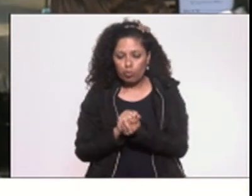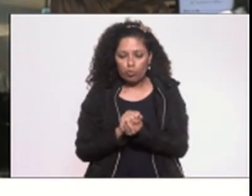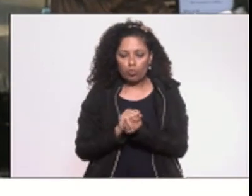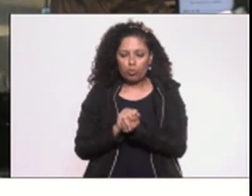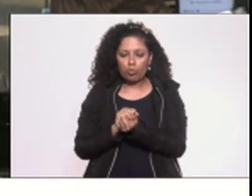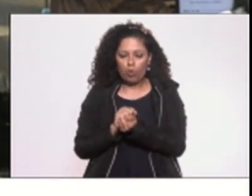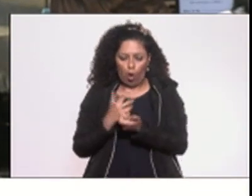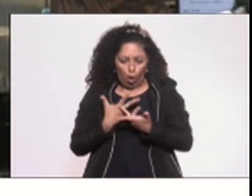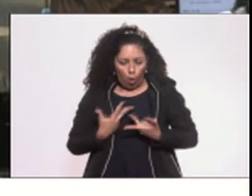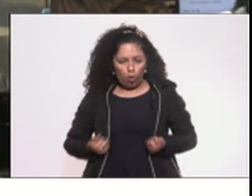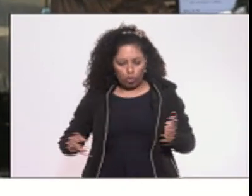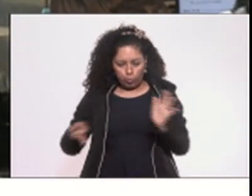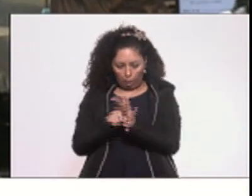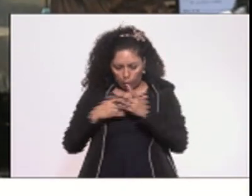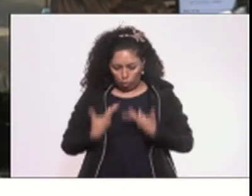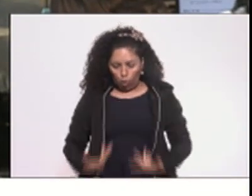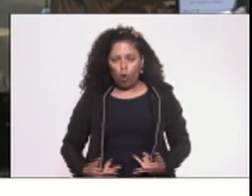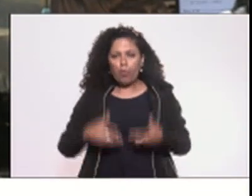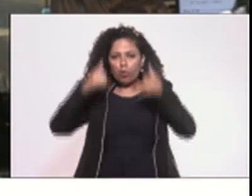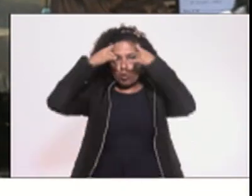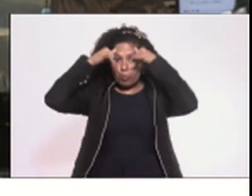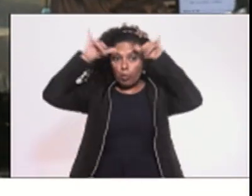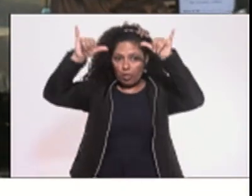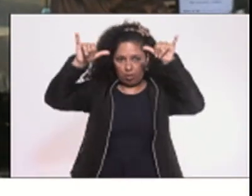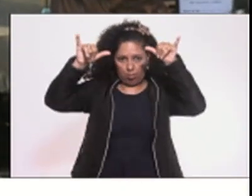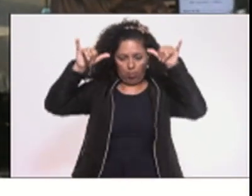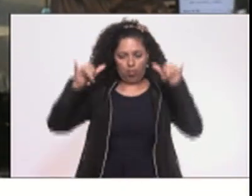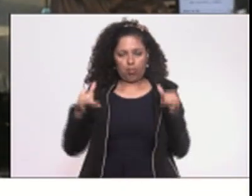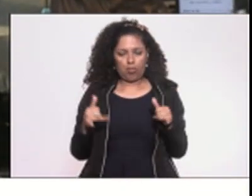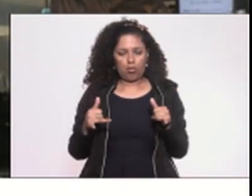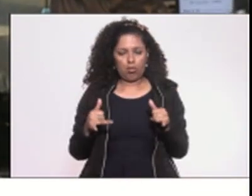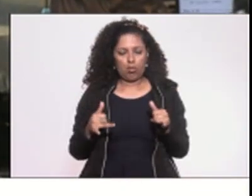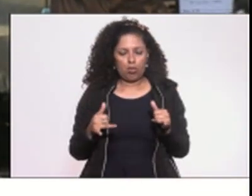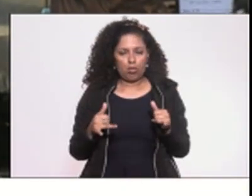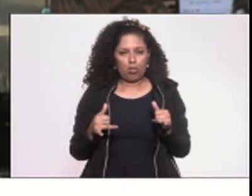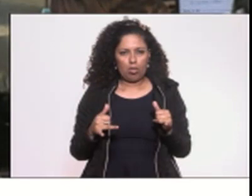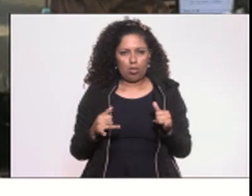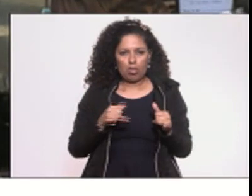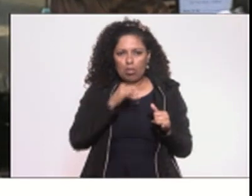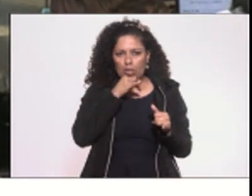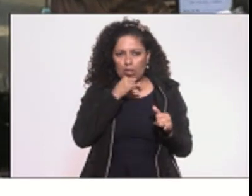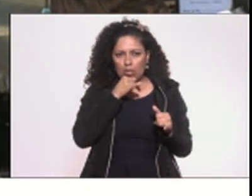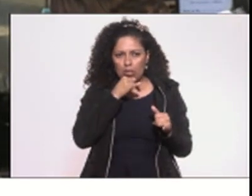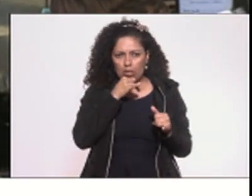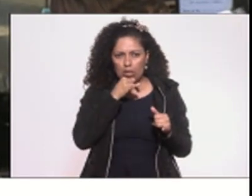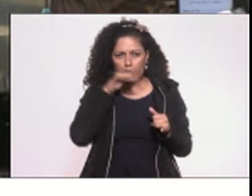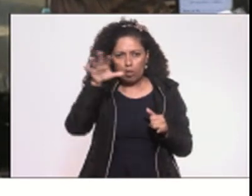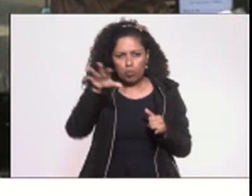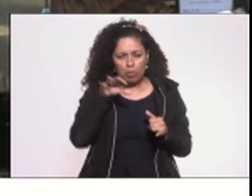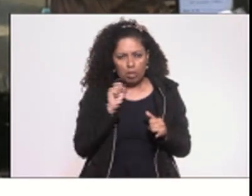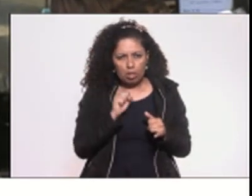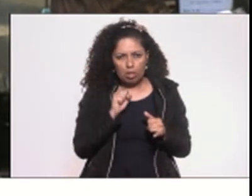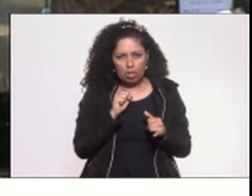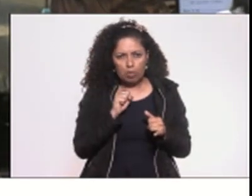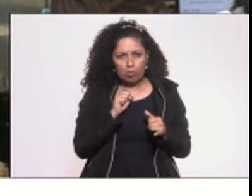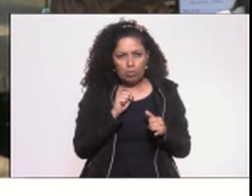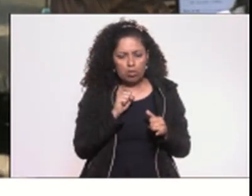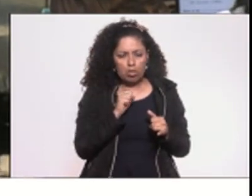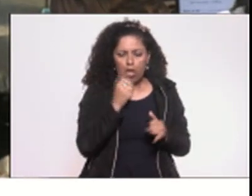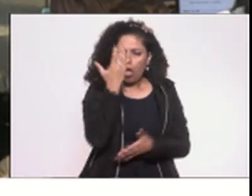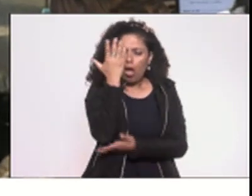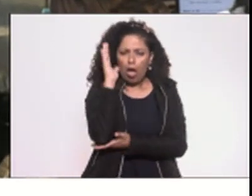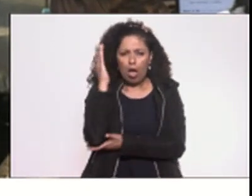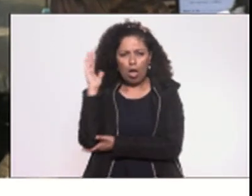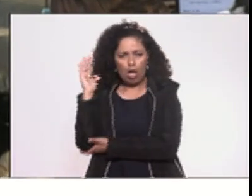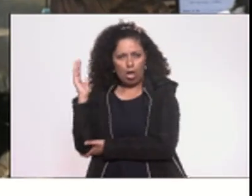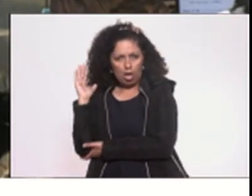do boi adicionado às podas de árvore da cidade. Ou seja, maravalha, coletamos podas de árvore,